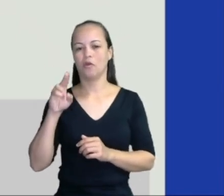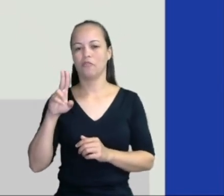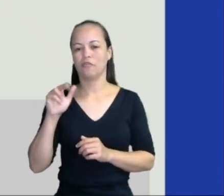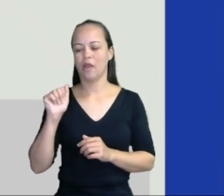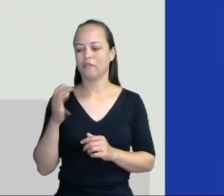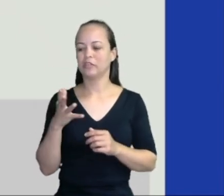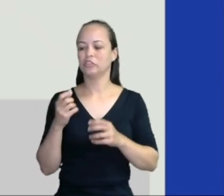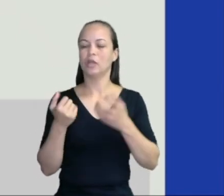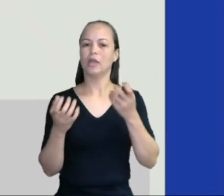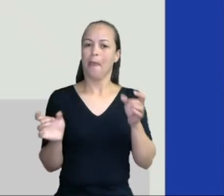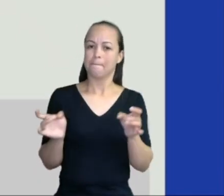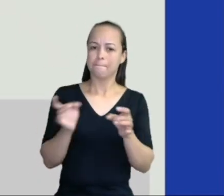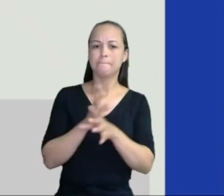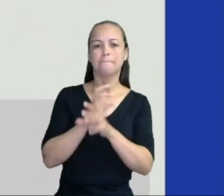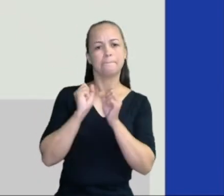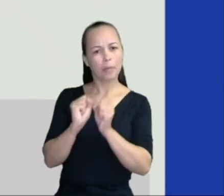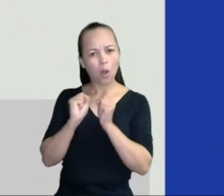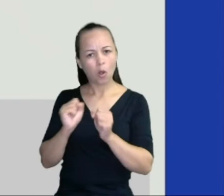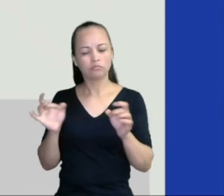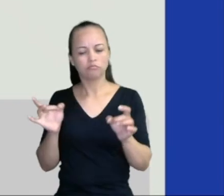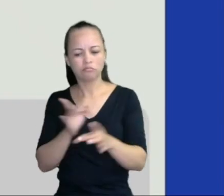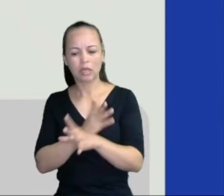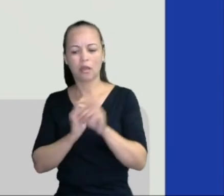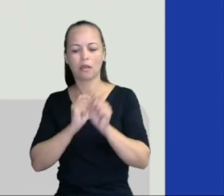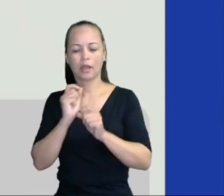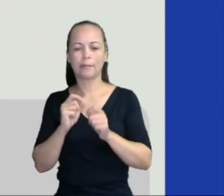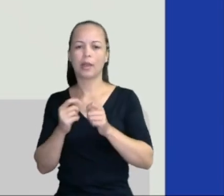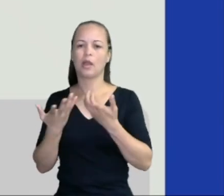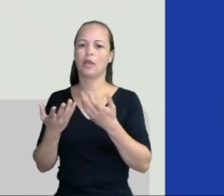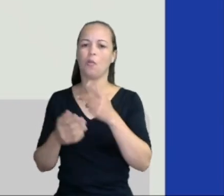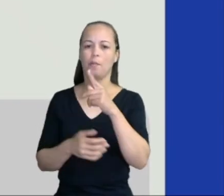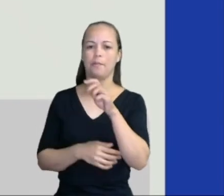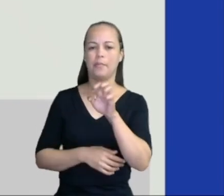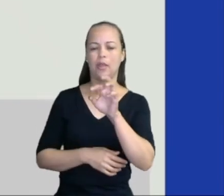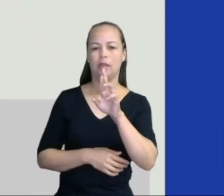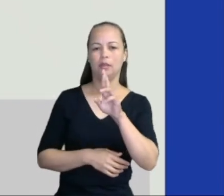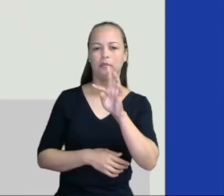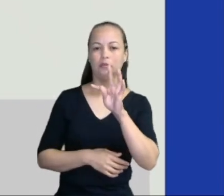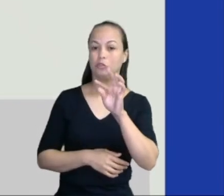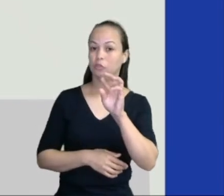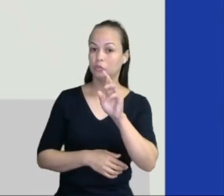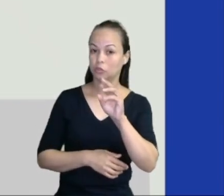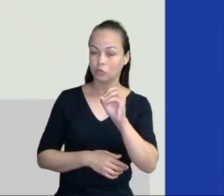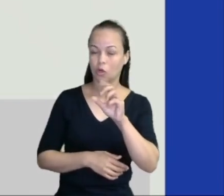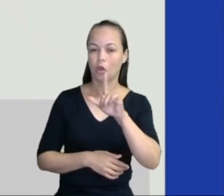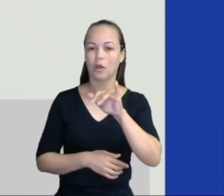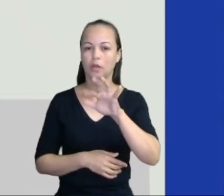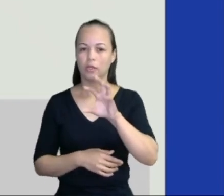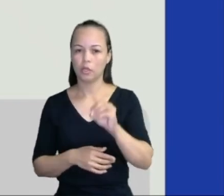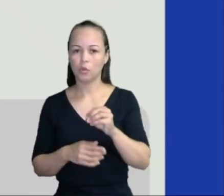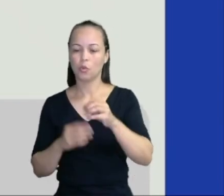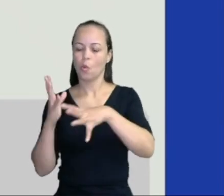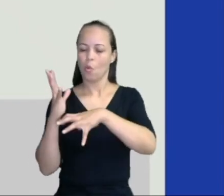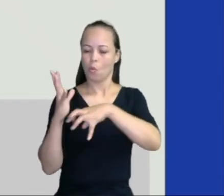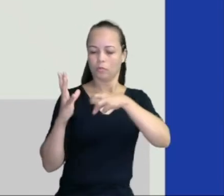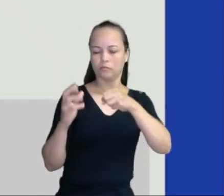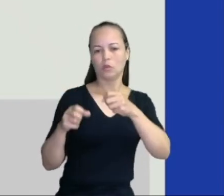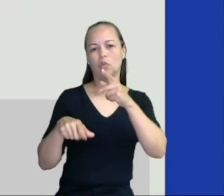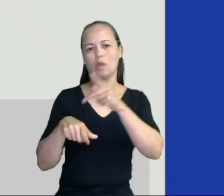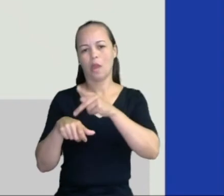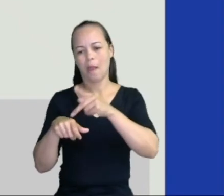é o caso do petróleo, que existem só em alguns lugares específicos da natureza. E que se tirar tudo, um dia ele